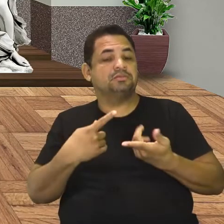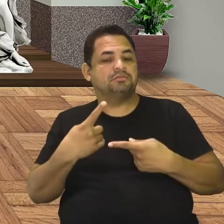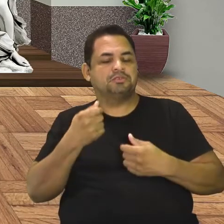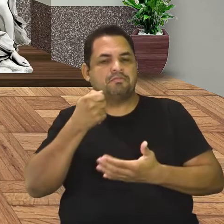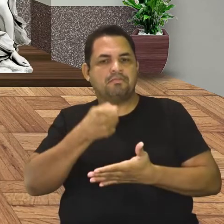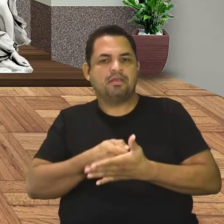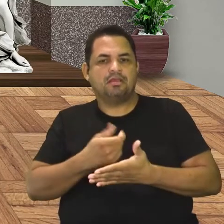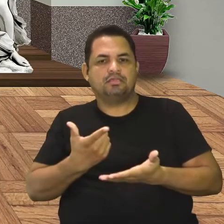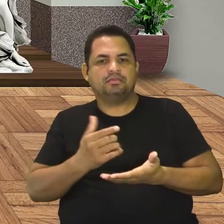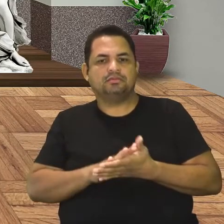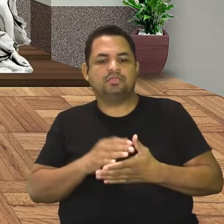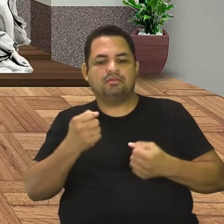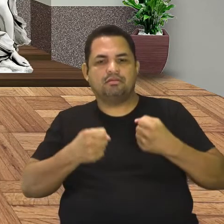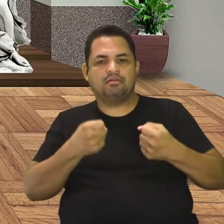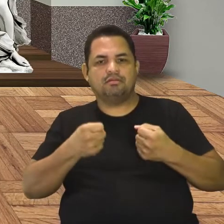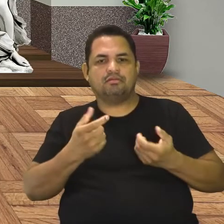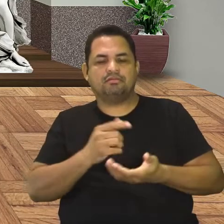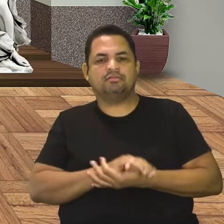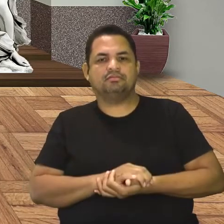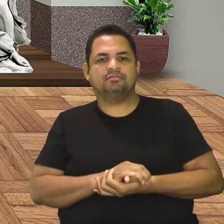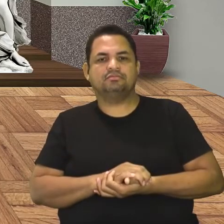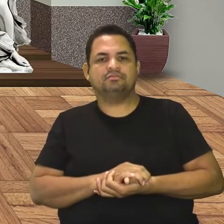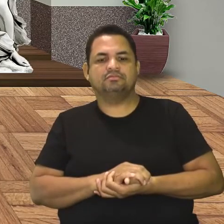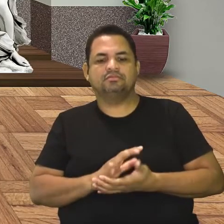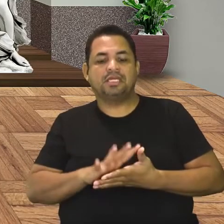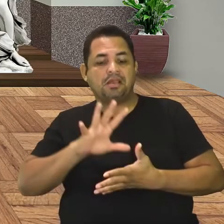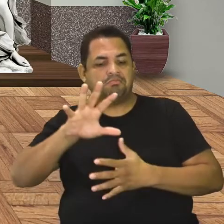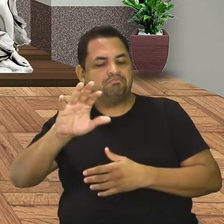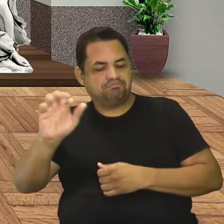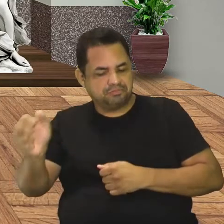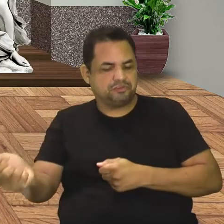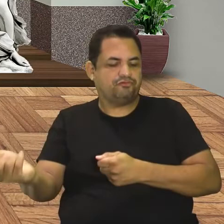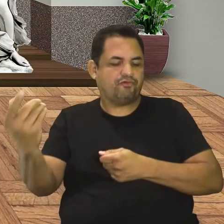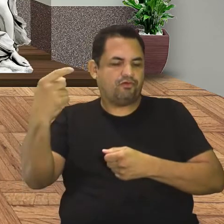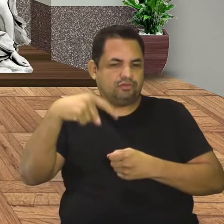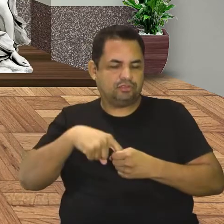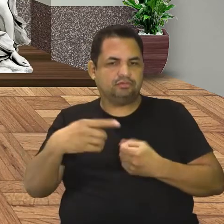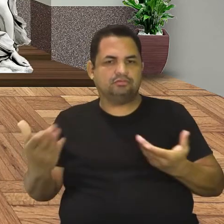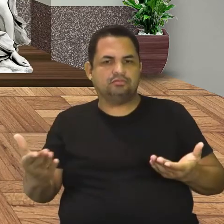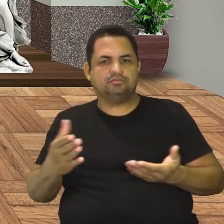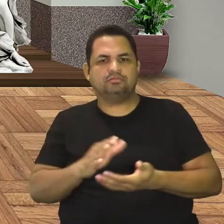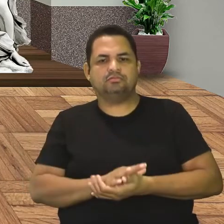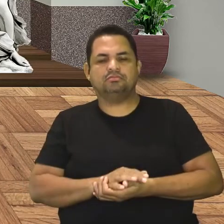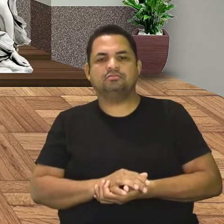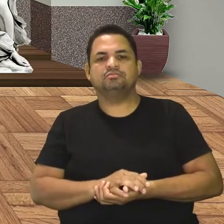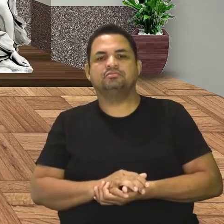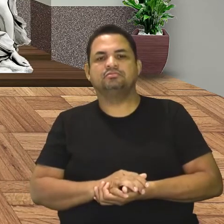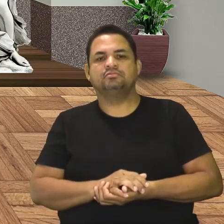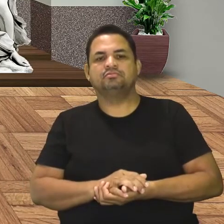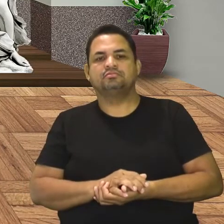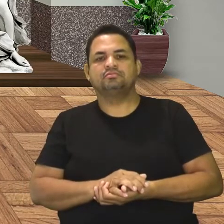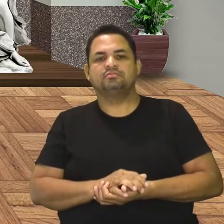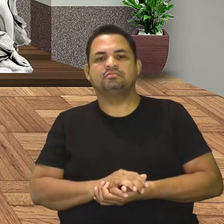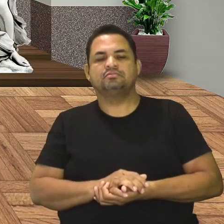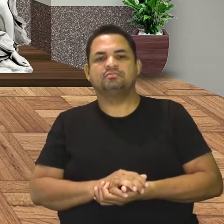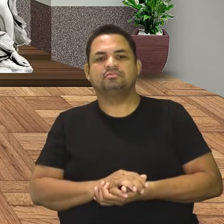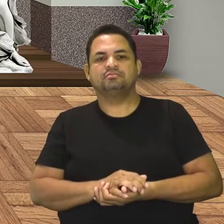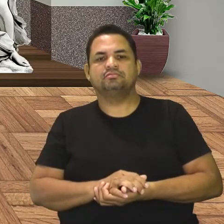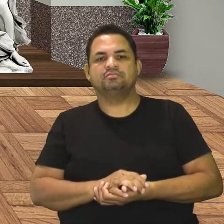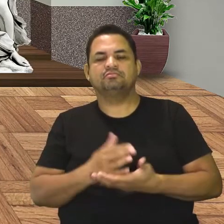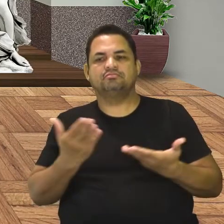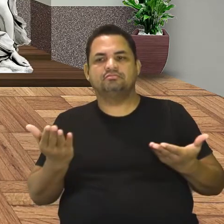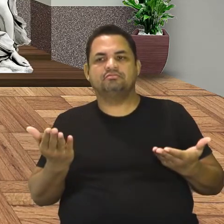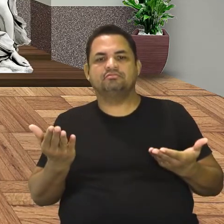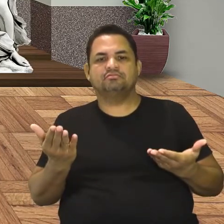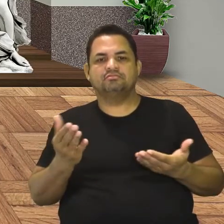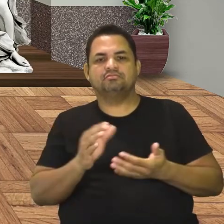senão aquele carro que você tem seria tomado. Assim foi chamado milagre econômico. Foi algo